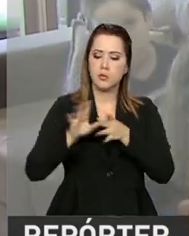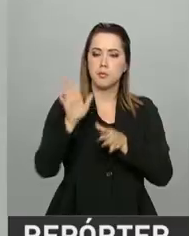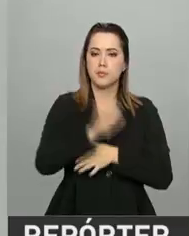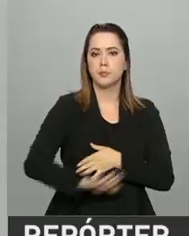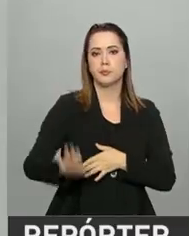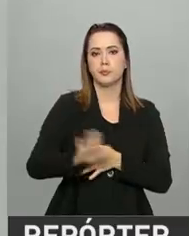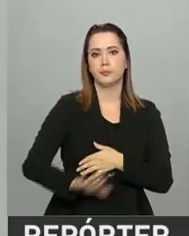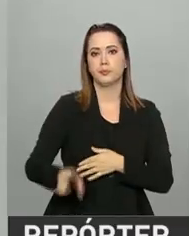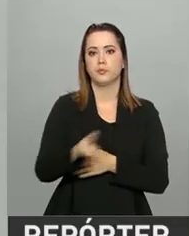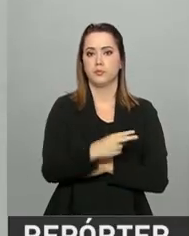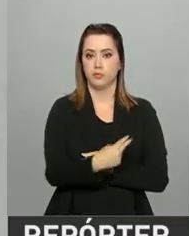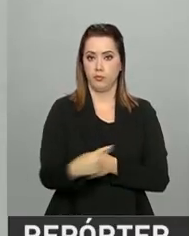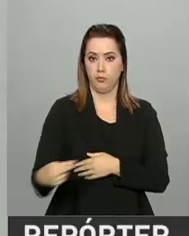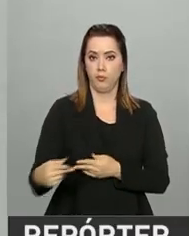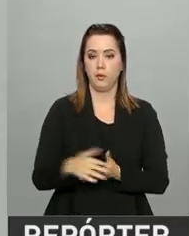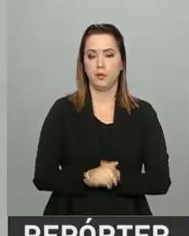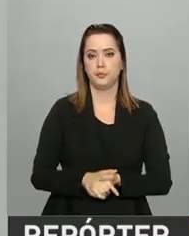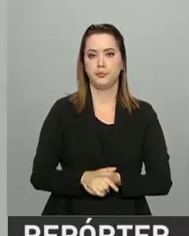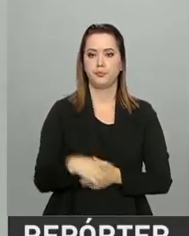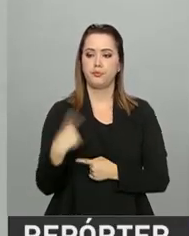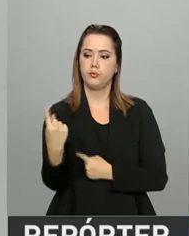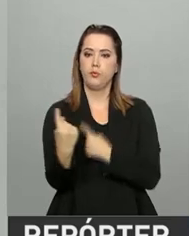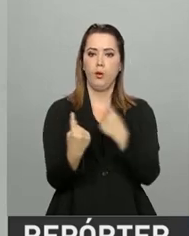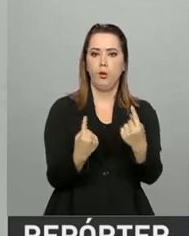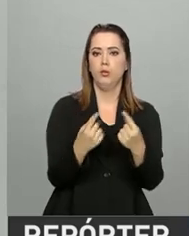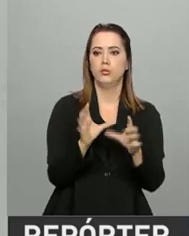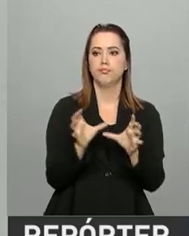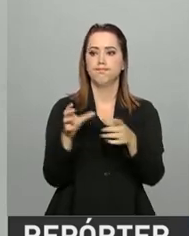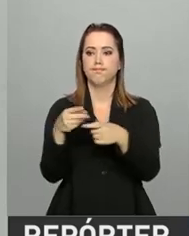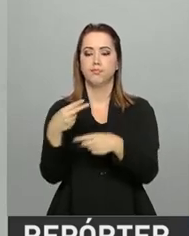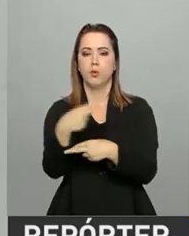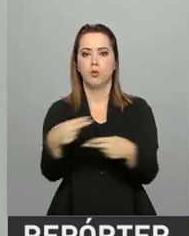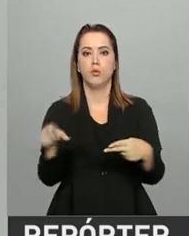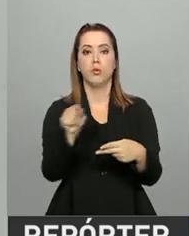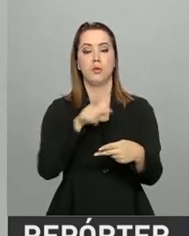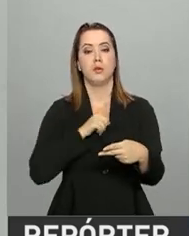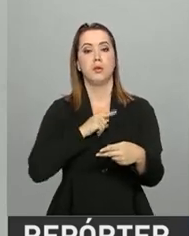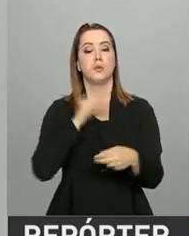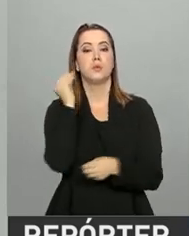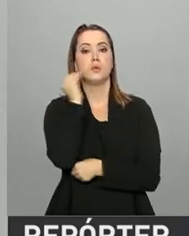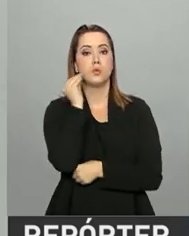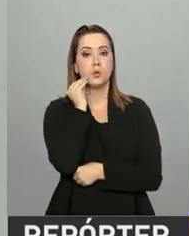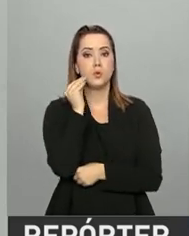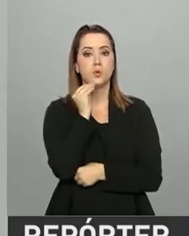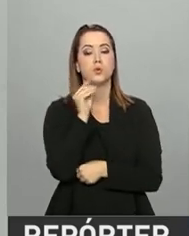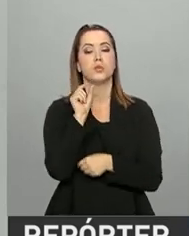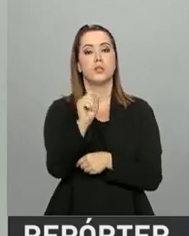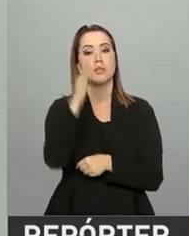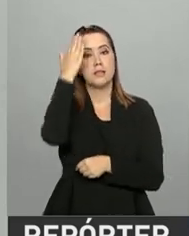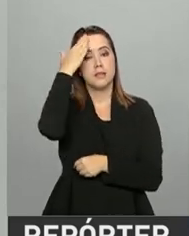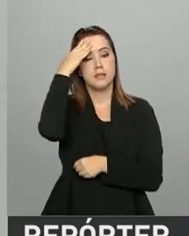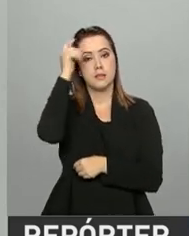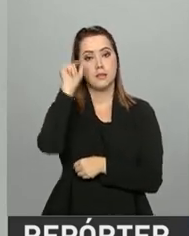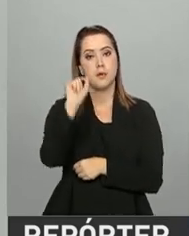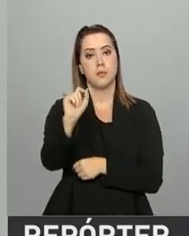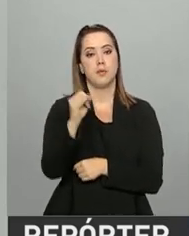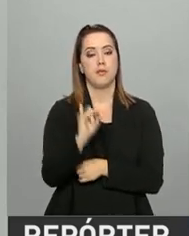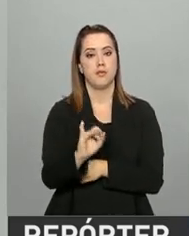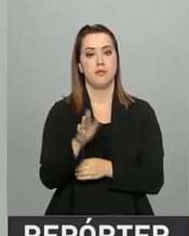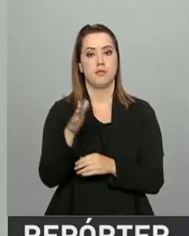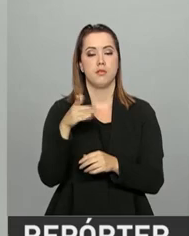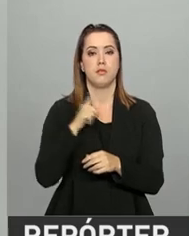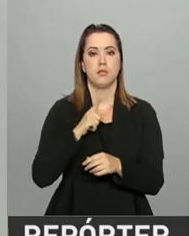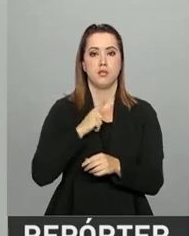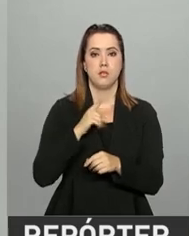crianças. Cada tipo de produto deve apresentar um teste específico. Basicamente, a gente vai ter testes